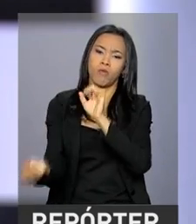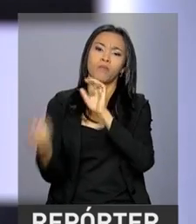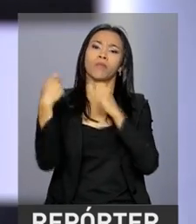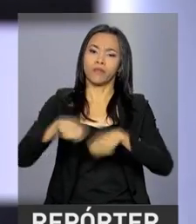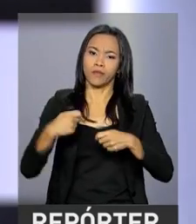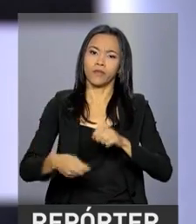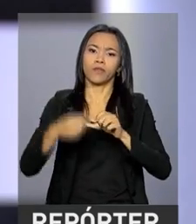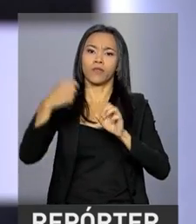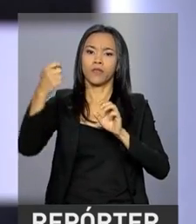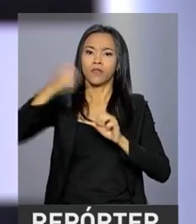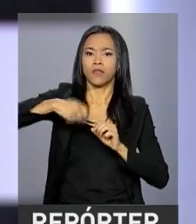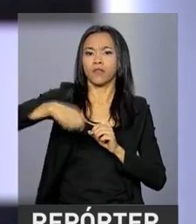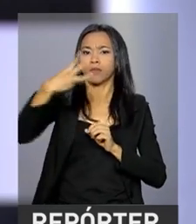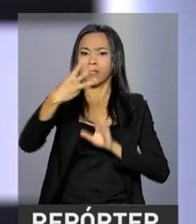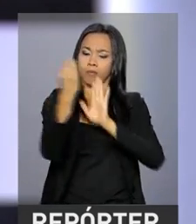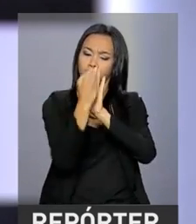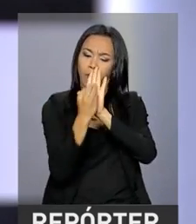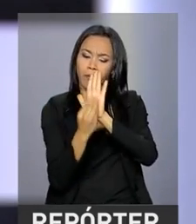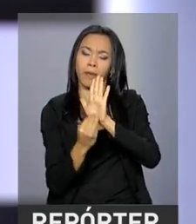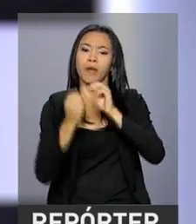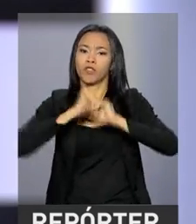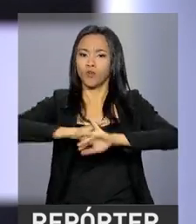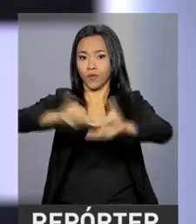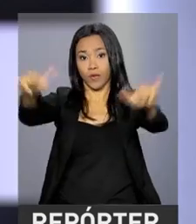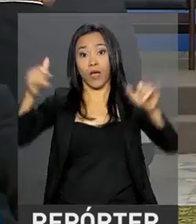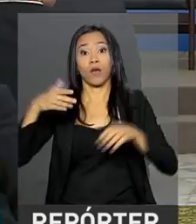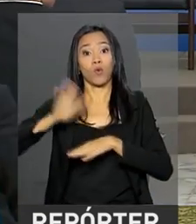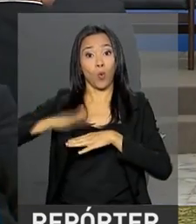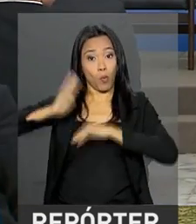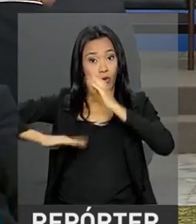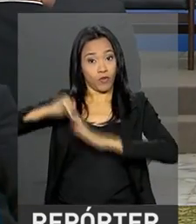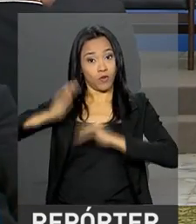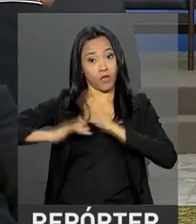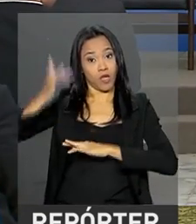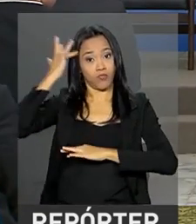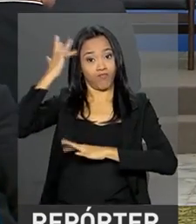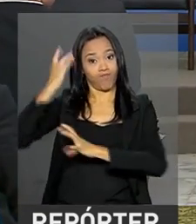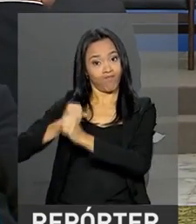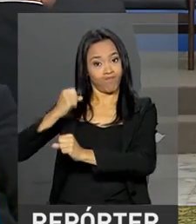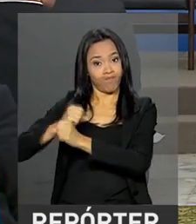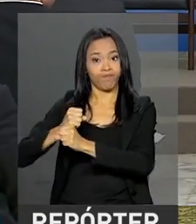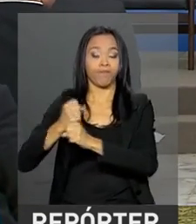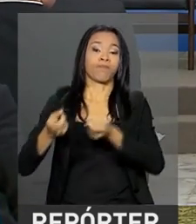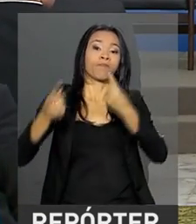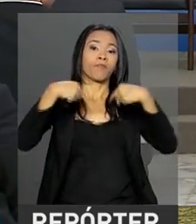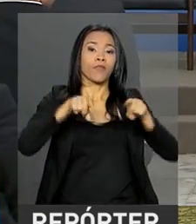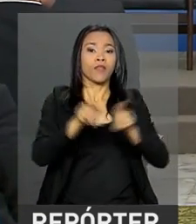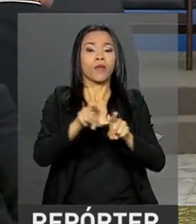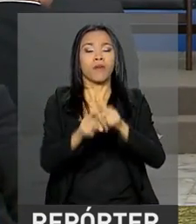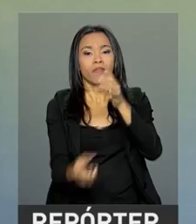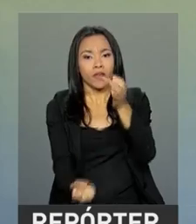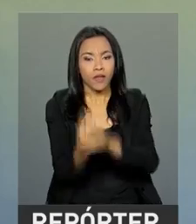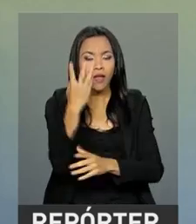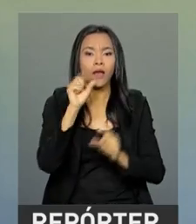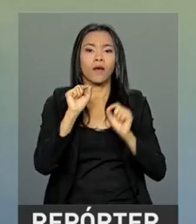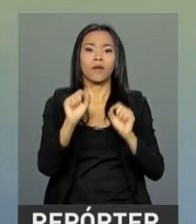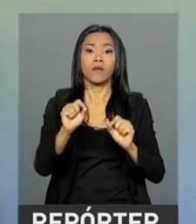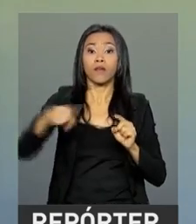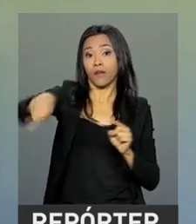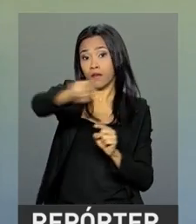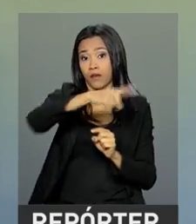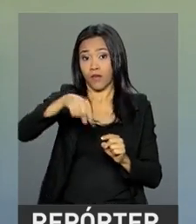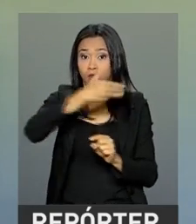trimestrais examinadas por auditoria independente e o governo vai criar um indicador de governança e desempenho para que a